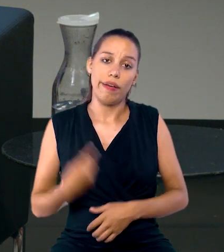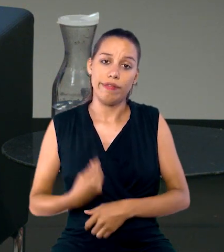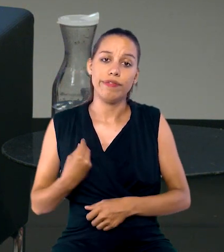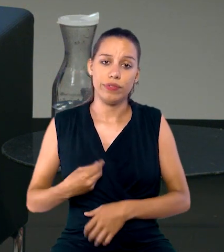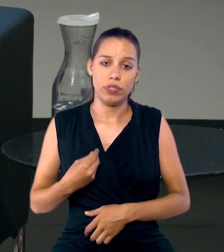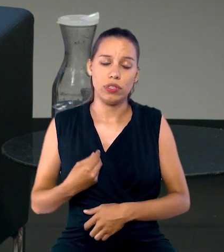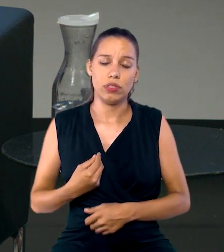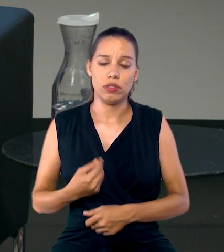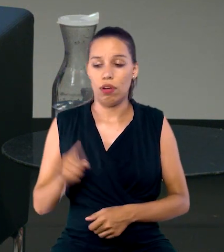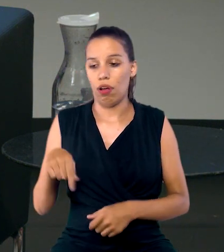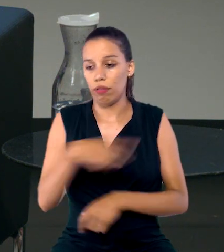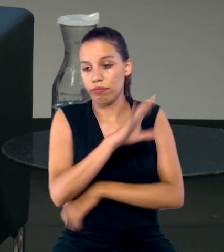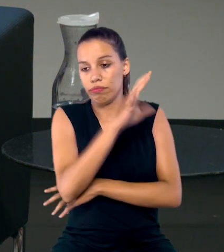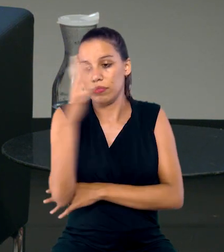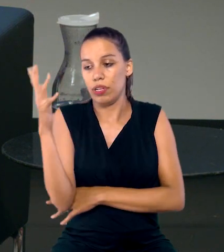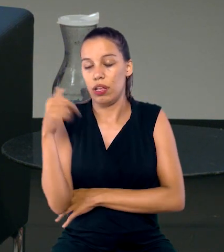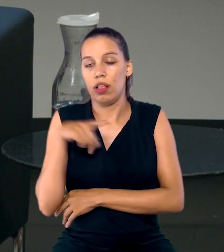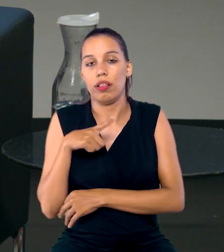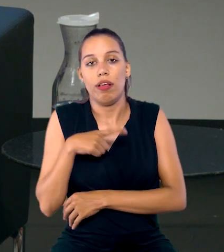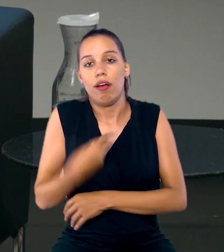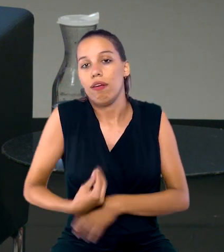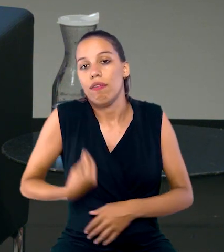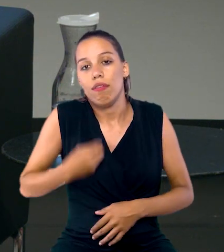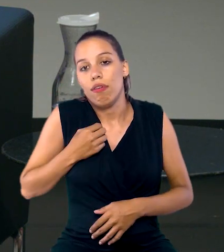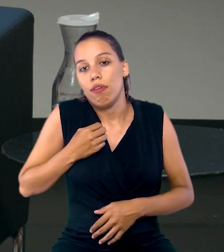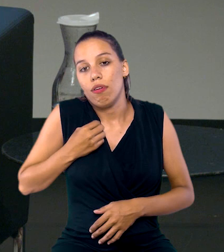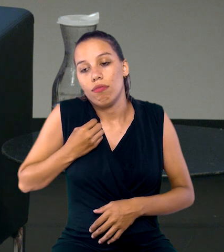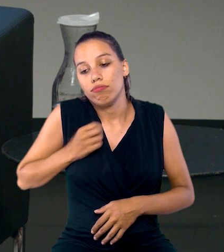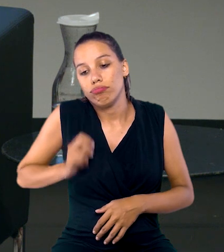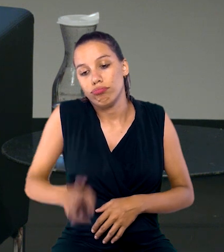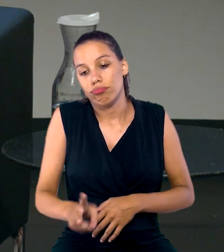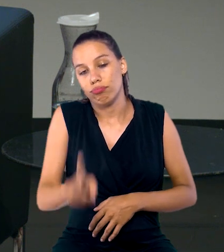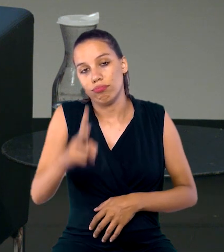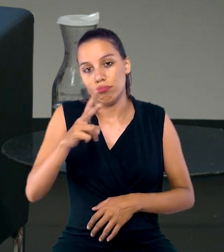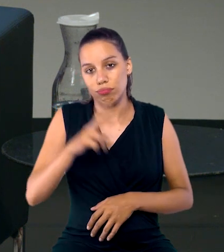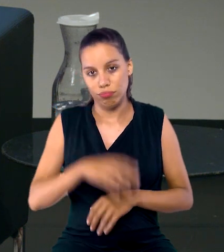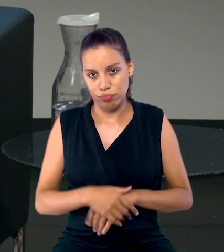Então, é a natureza que mantém a vida viva,